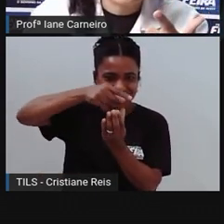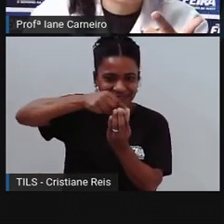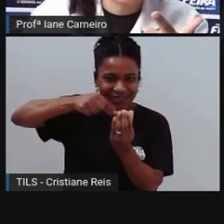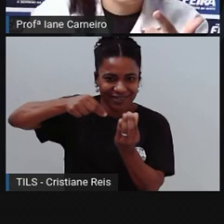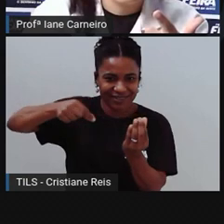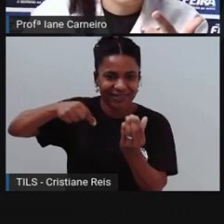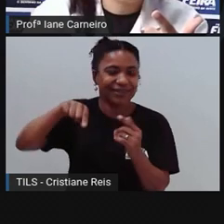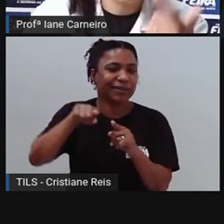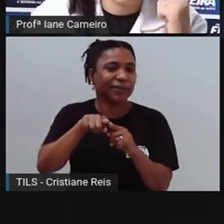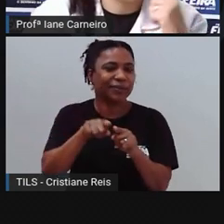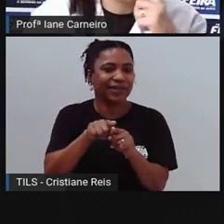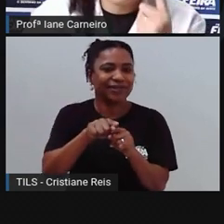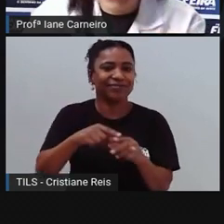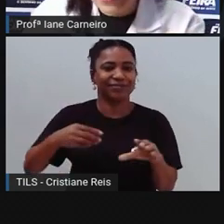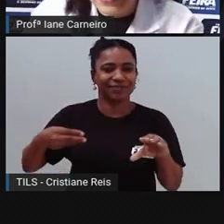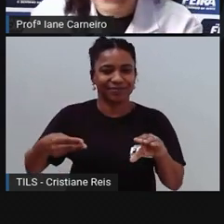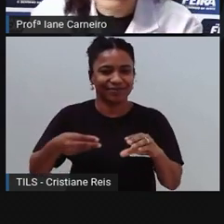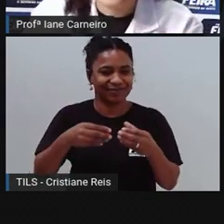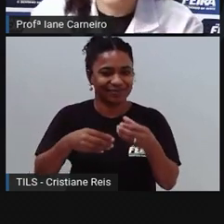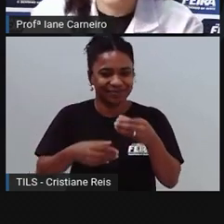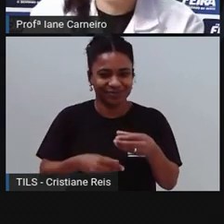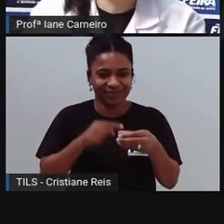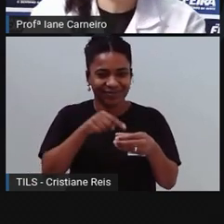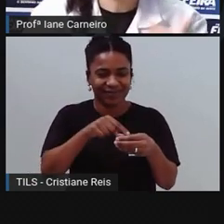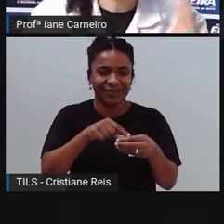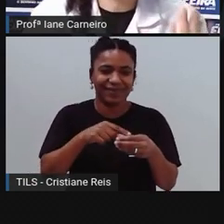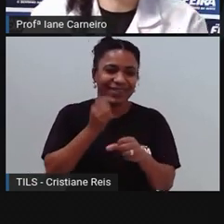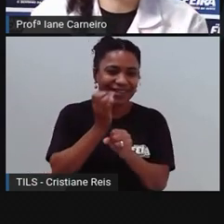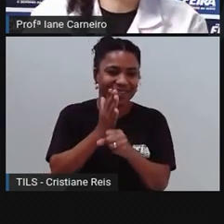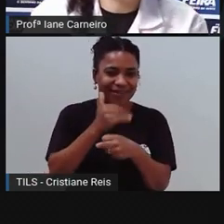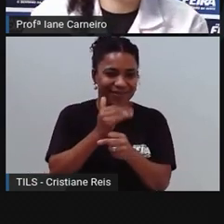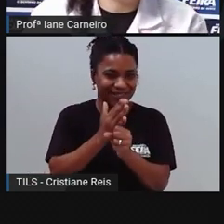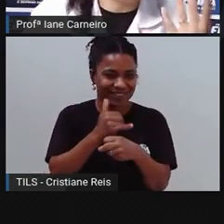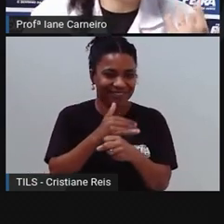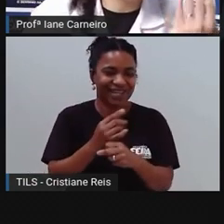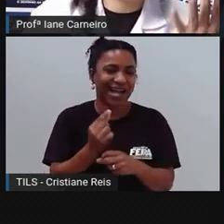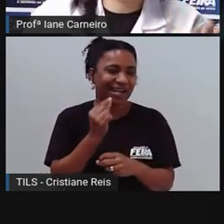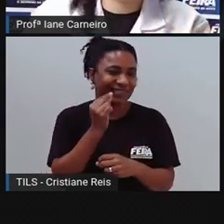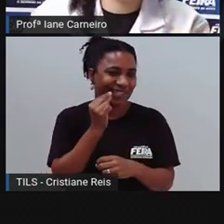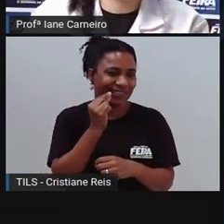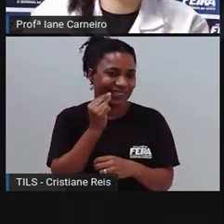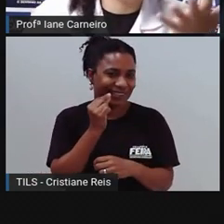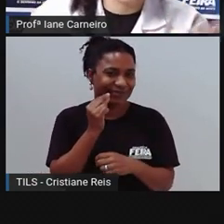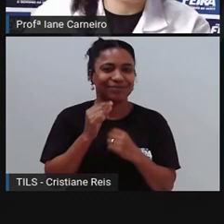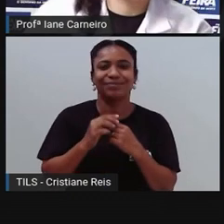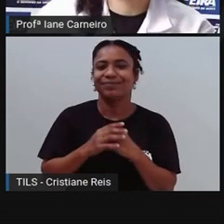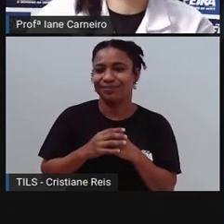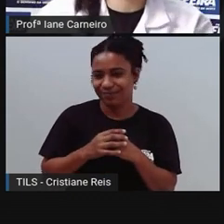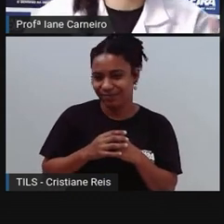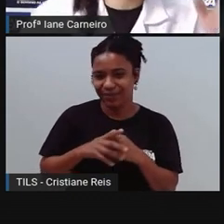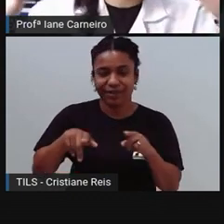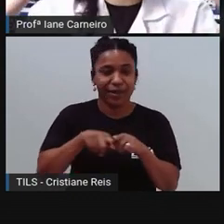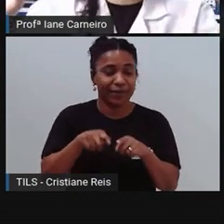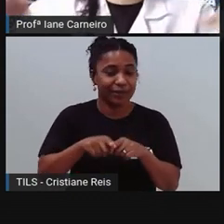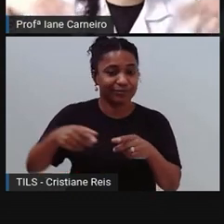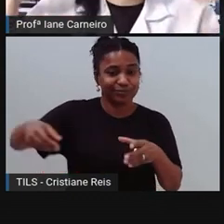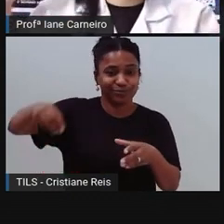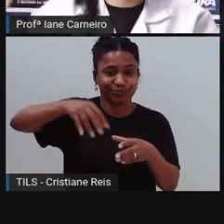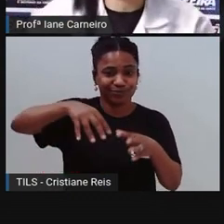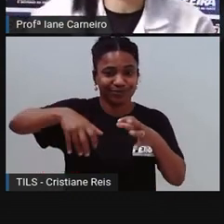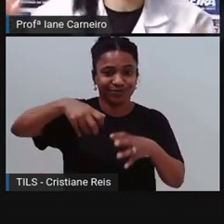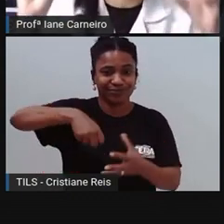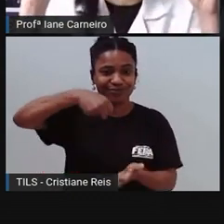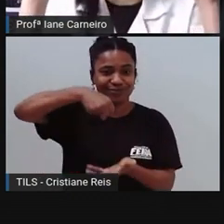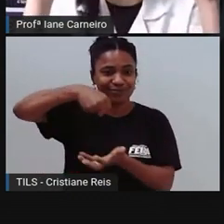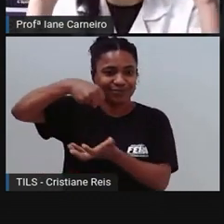da batata, ó, essa embalagenzinha da batata. E uma sacola plástica, porque se você não for comer no lugar em que você comprou, se você for levar